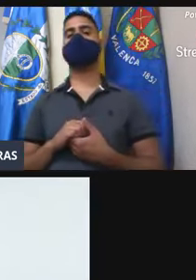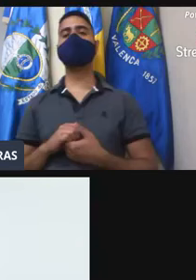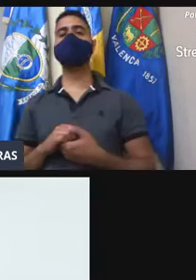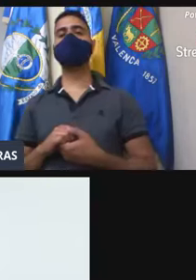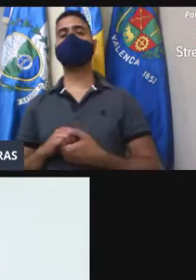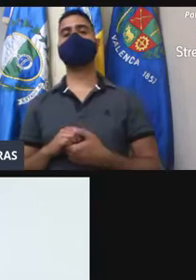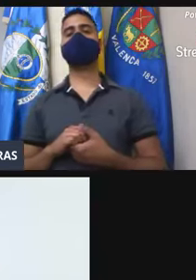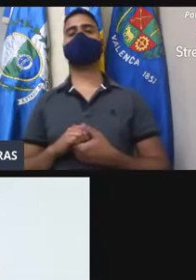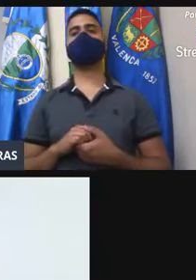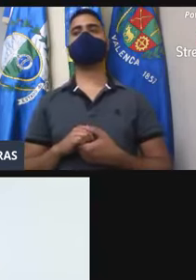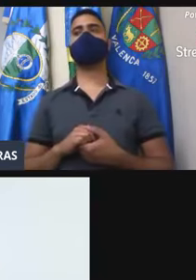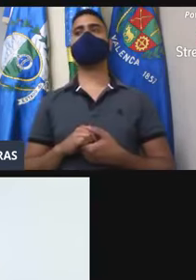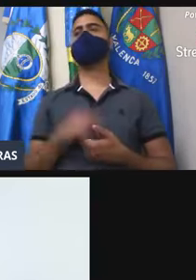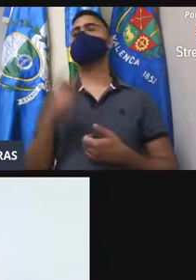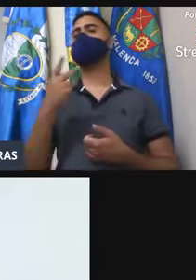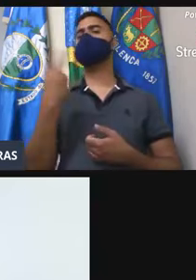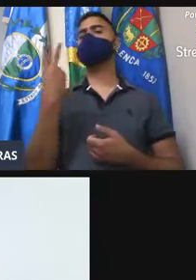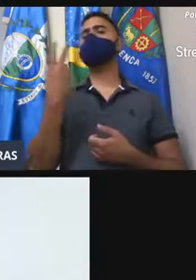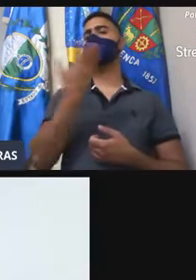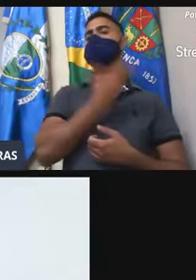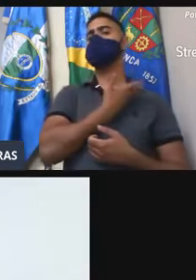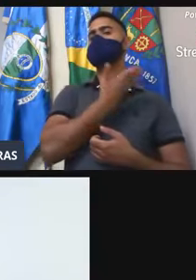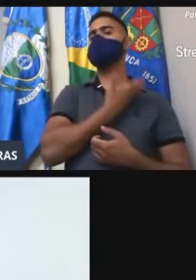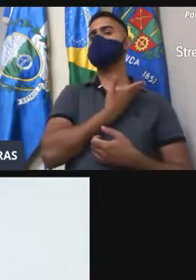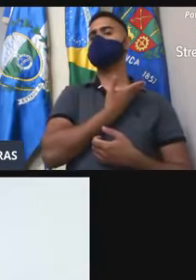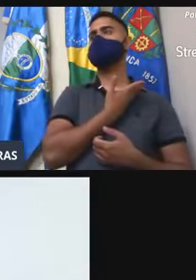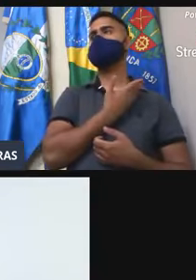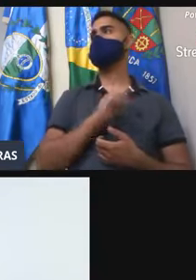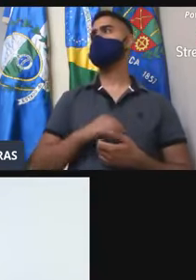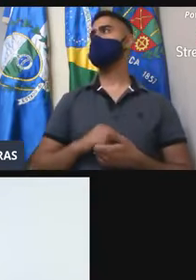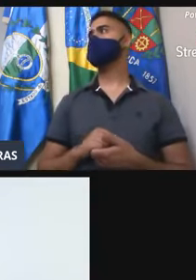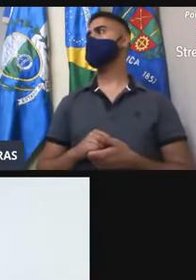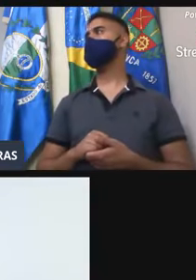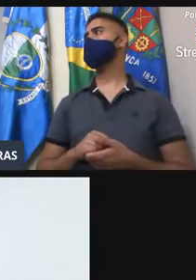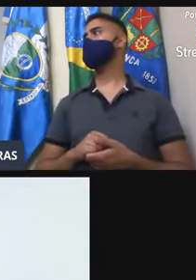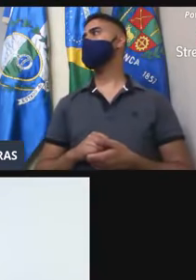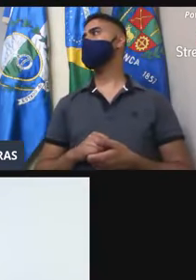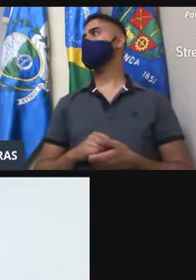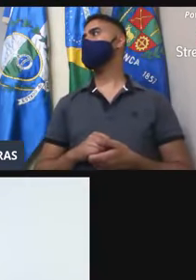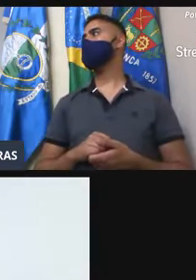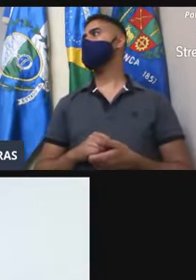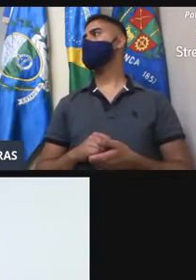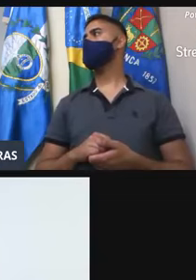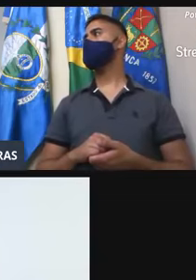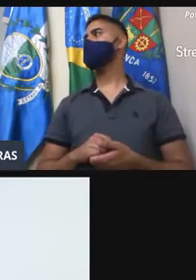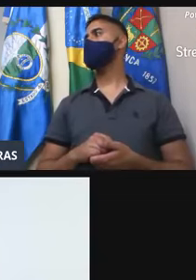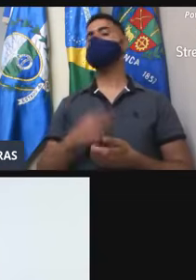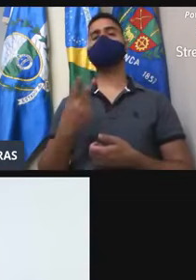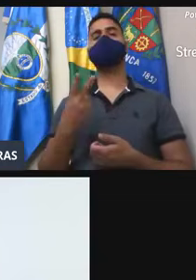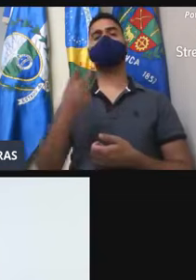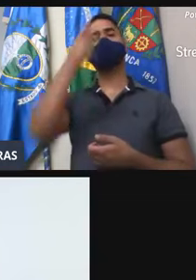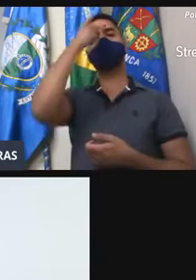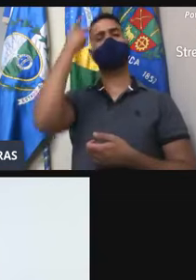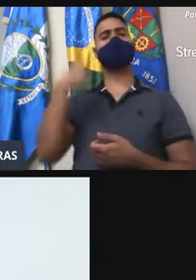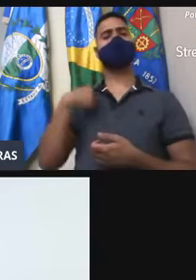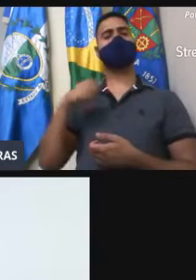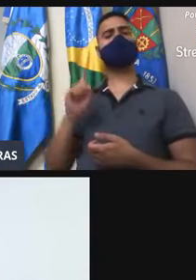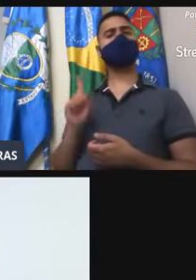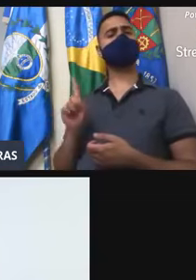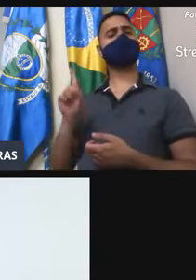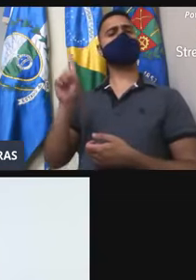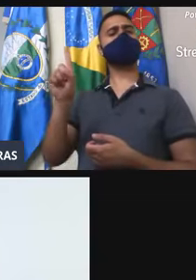eles que dois parceiros nossos, parceiro não, dois sujeitos aí que estão se apresentando